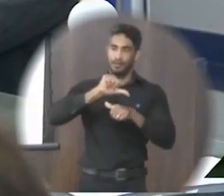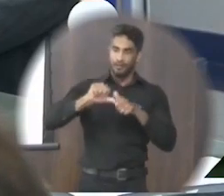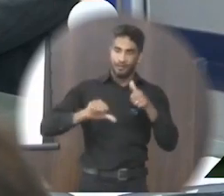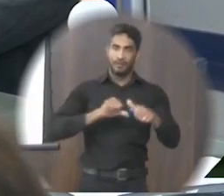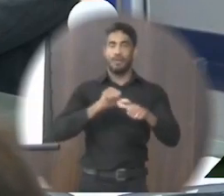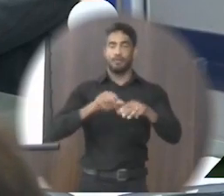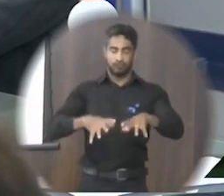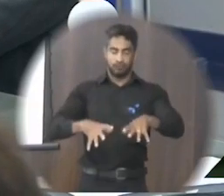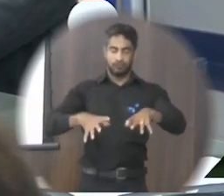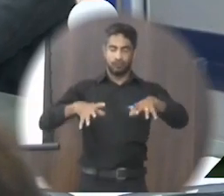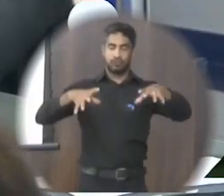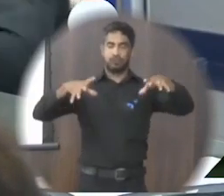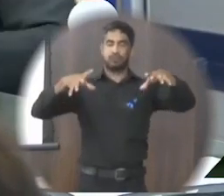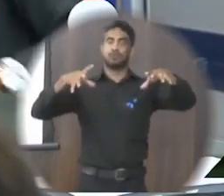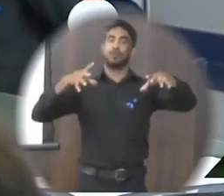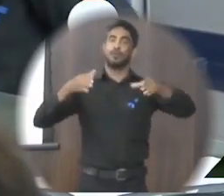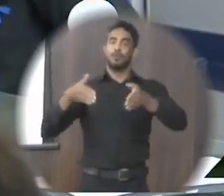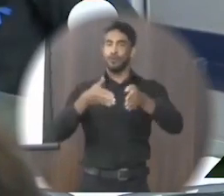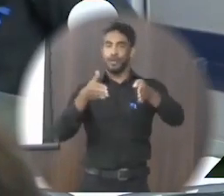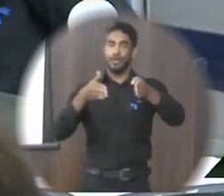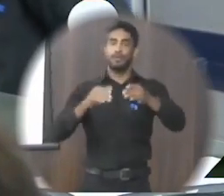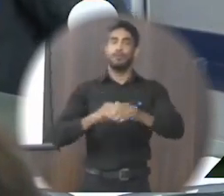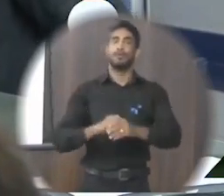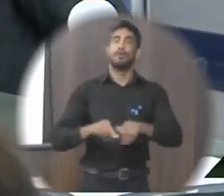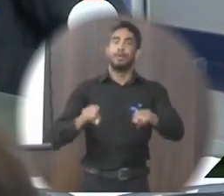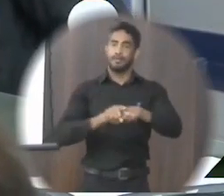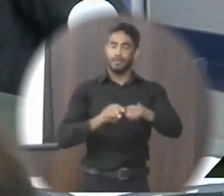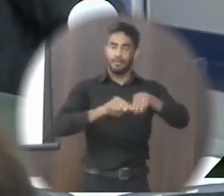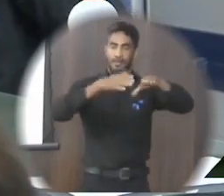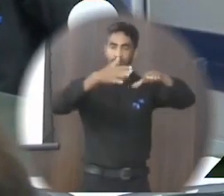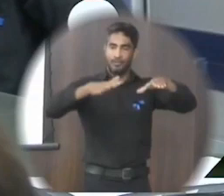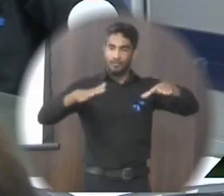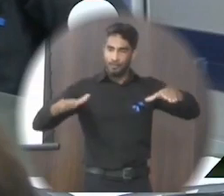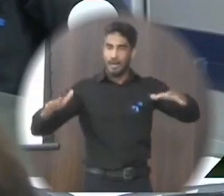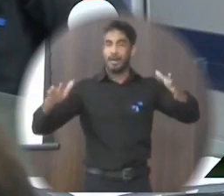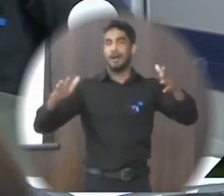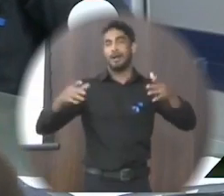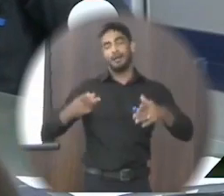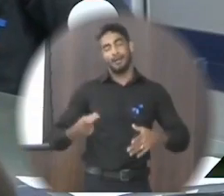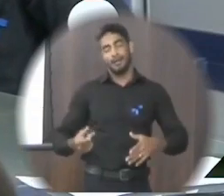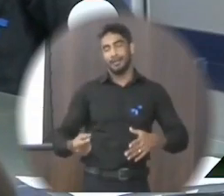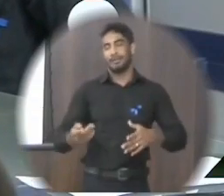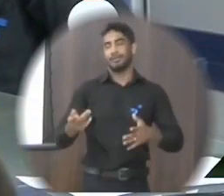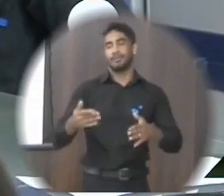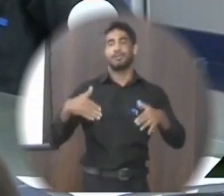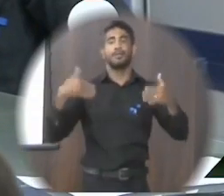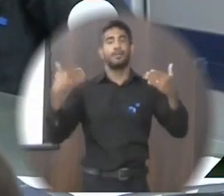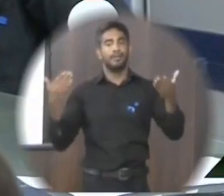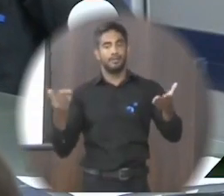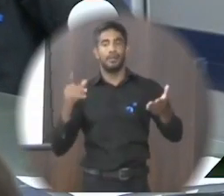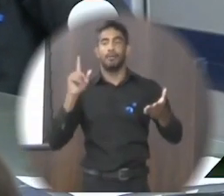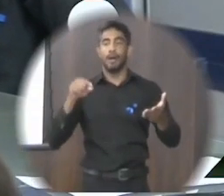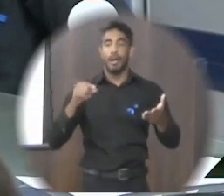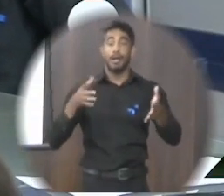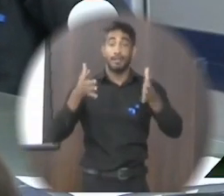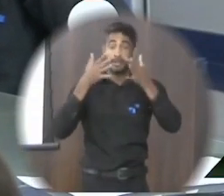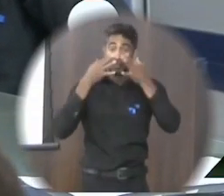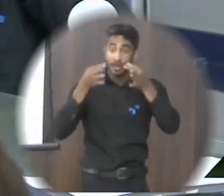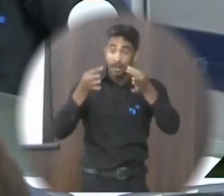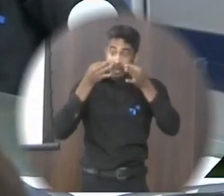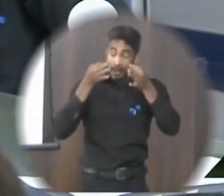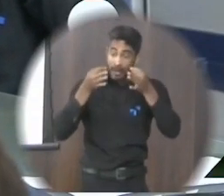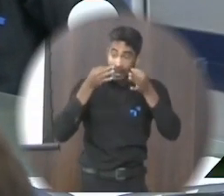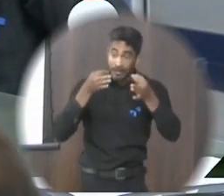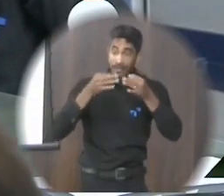rio muda o mar, contamina os lençóis freáticos e assim por diante. Então, isso aí é para chamar a atenção,